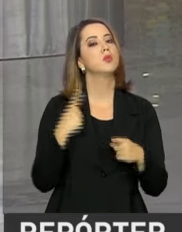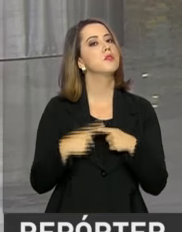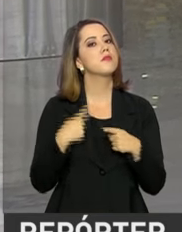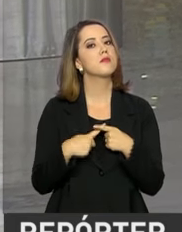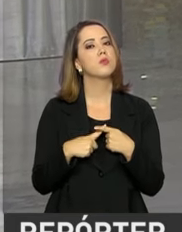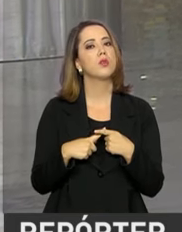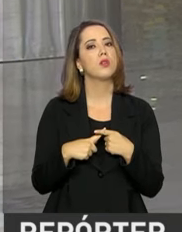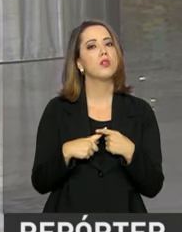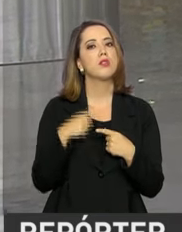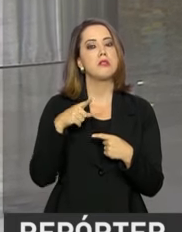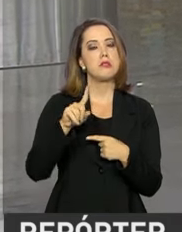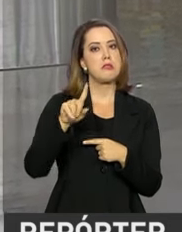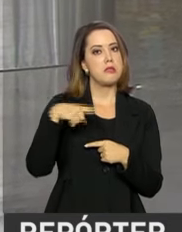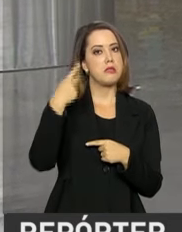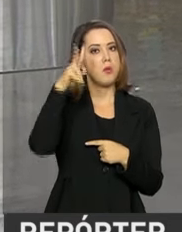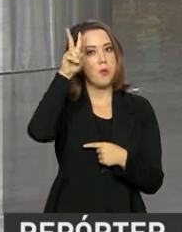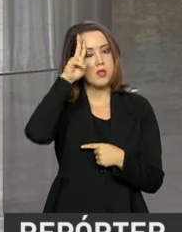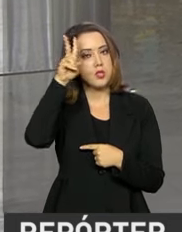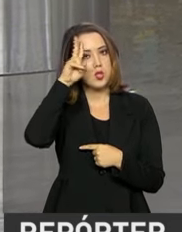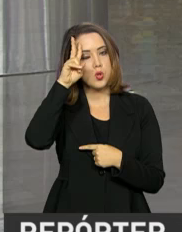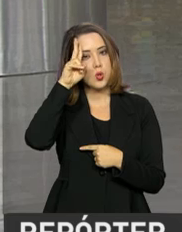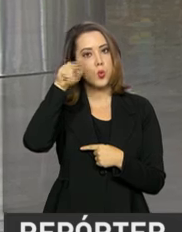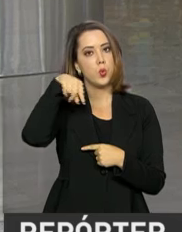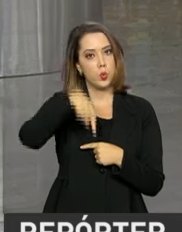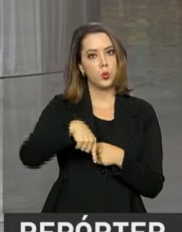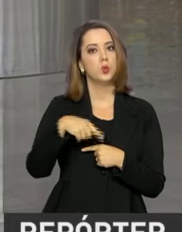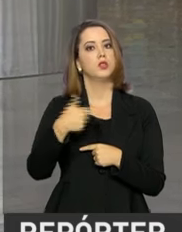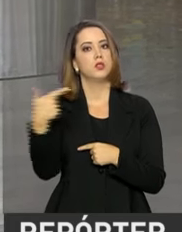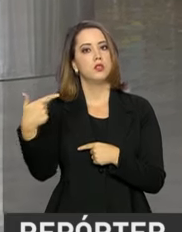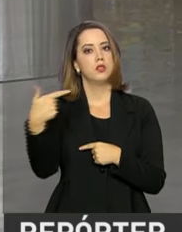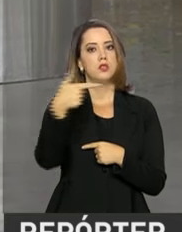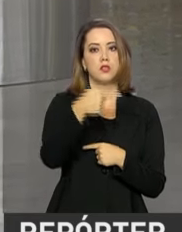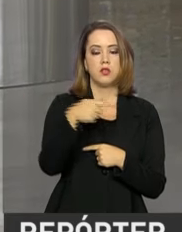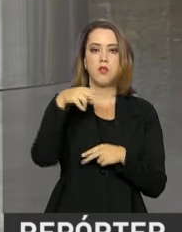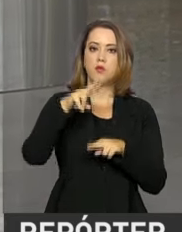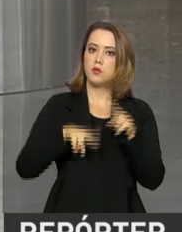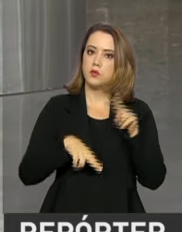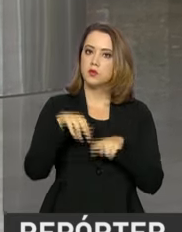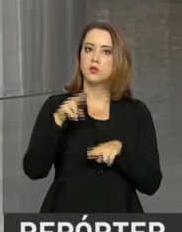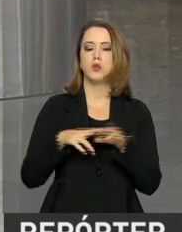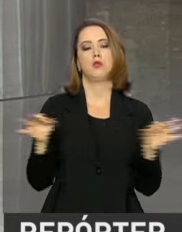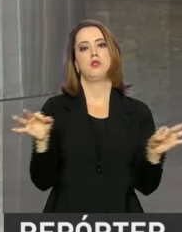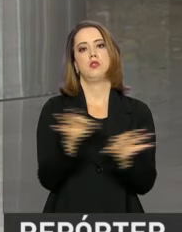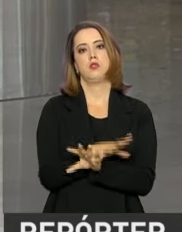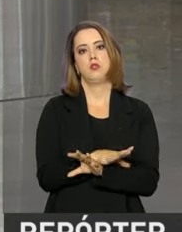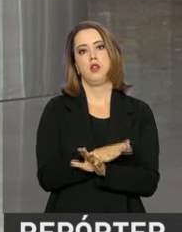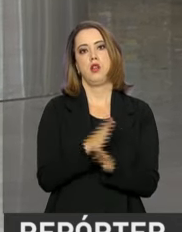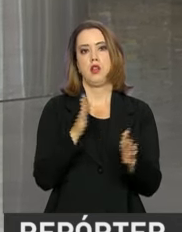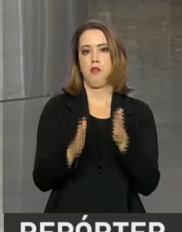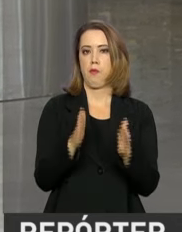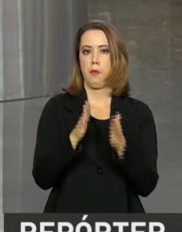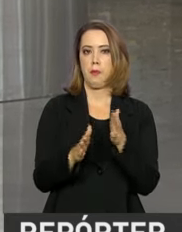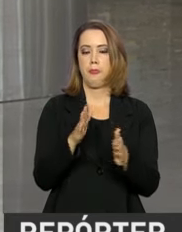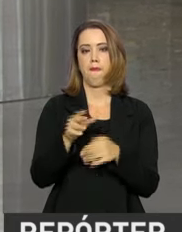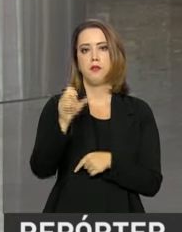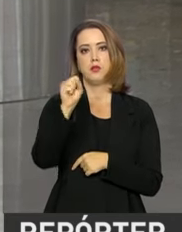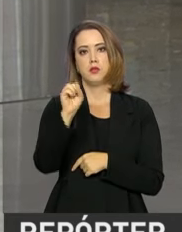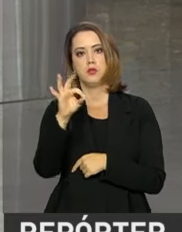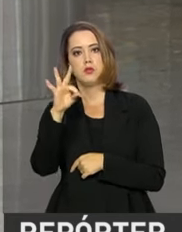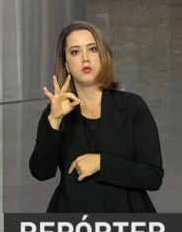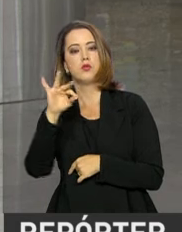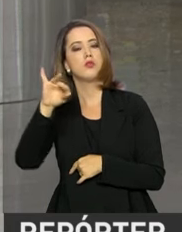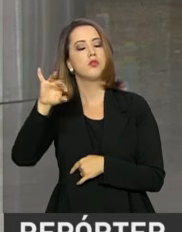na próxima segunda-feira, 27 de junho, se encerra o prazo concedido pelo Supremo Tribunal Federal para que